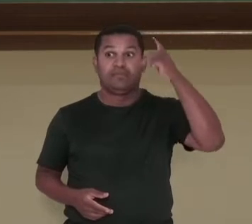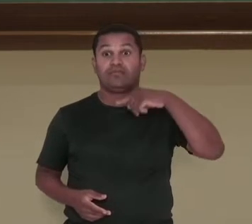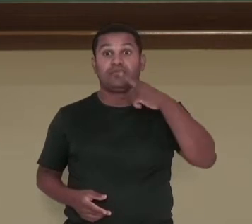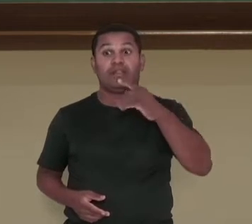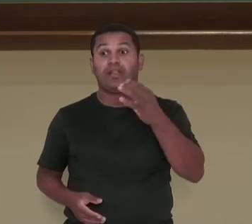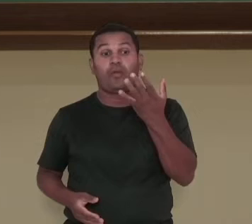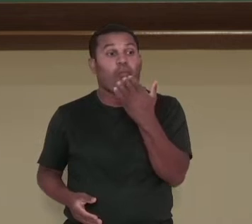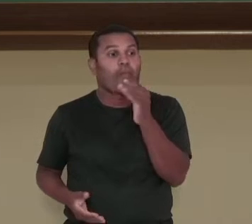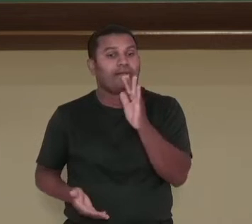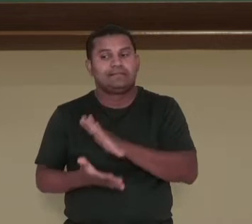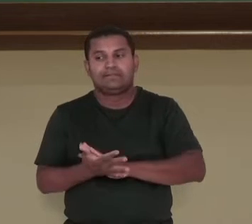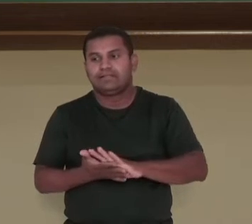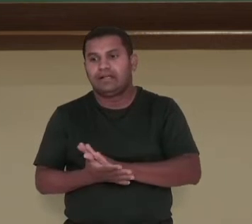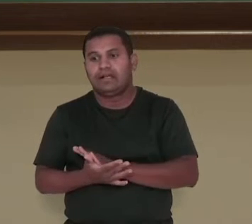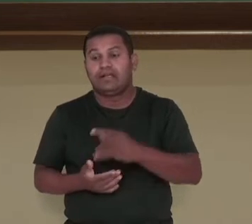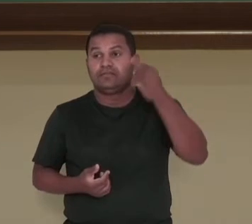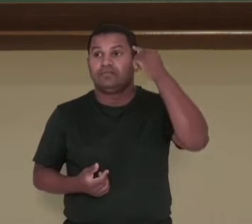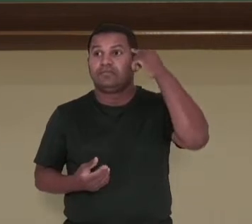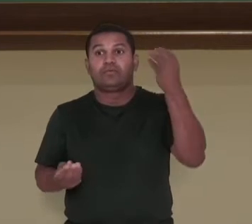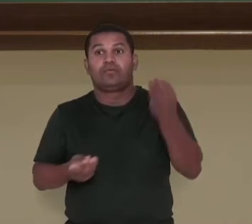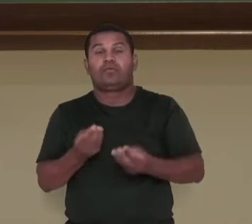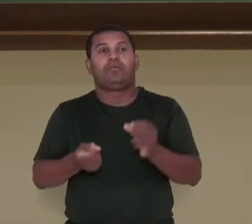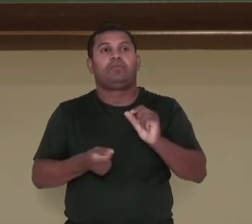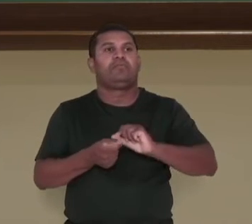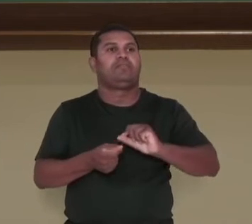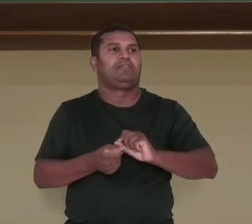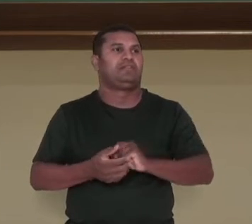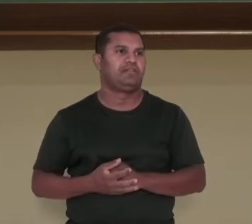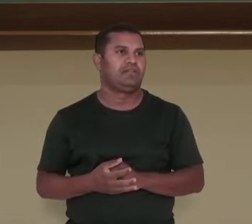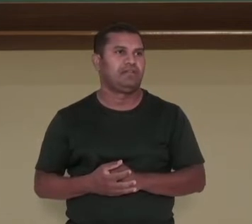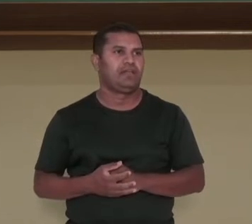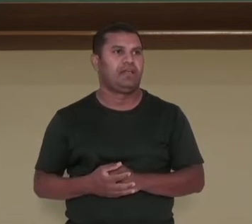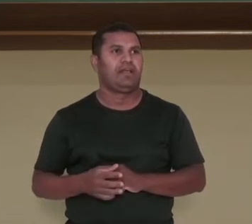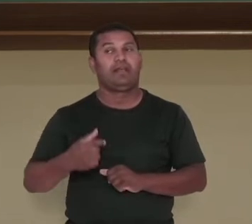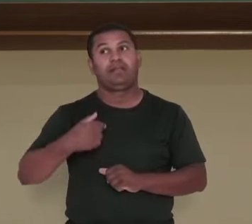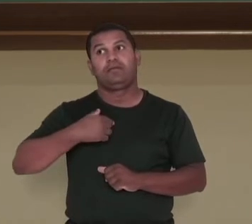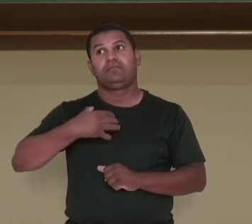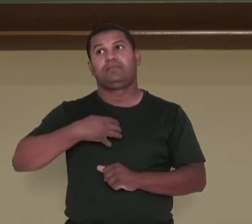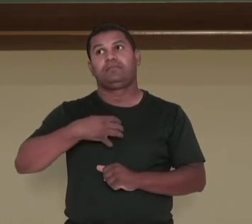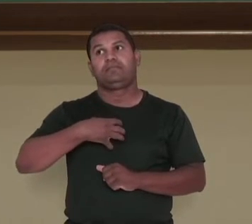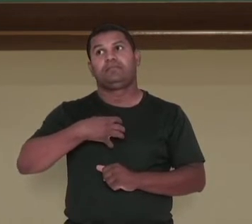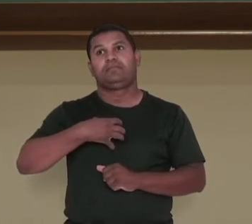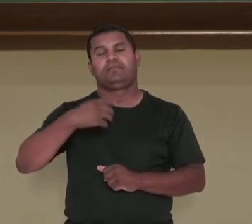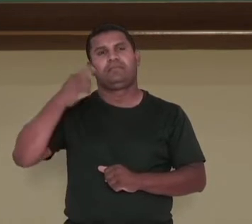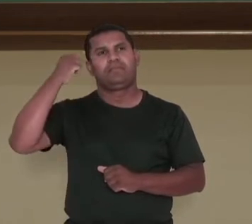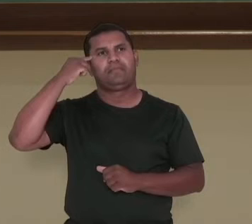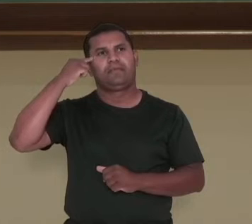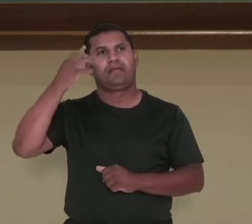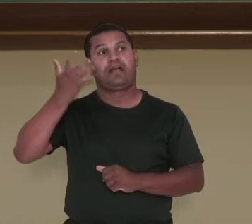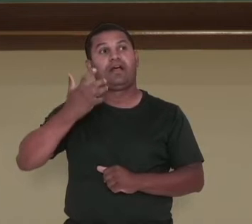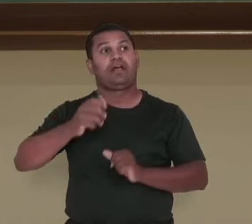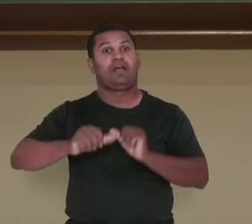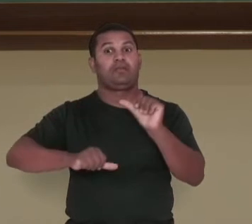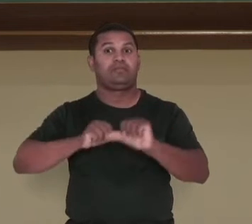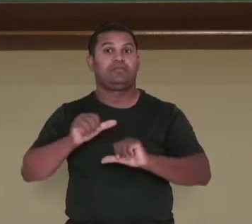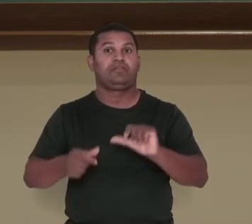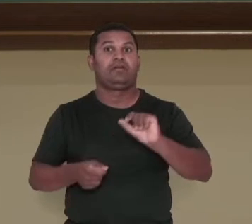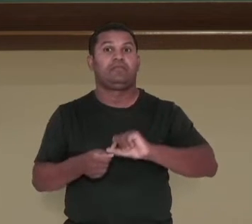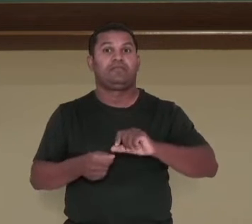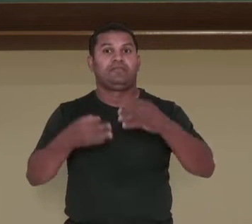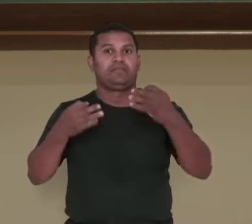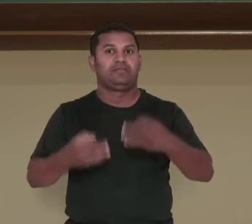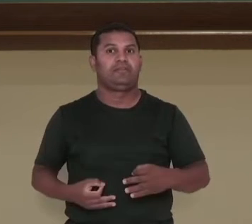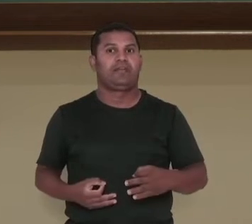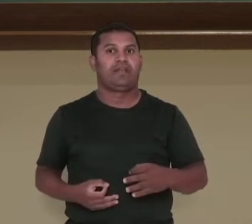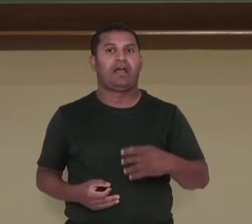praça de alimentação, não consegue, se alguém não disser, não, vamos fazer isso. E depois ainda culpa outra pessoa pelas escolhas